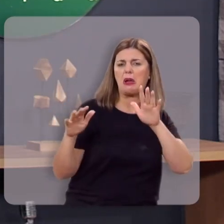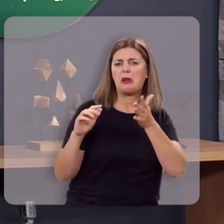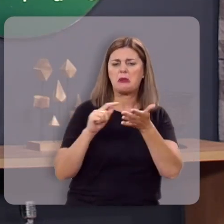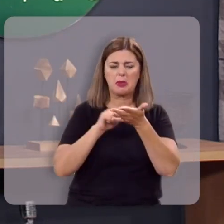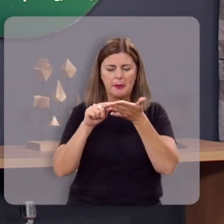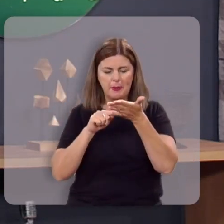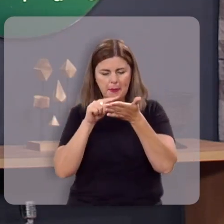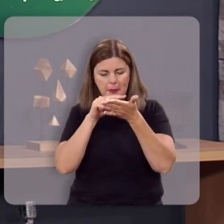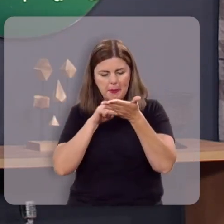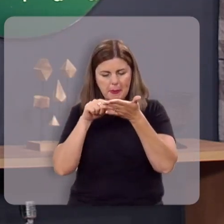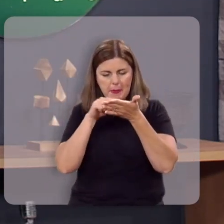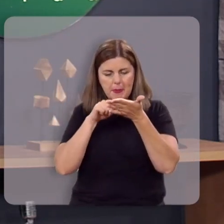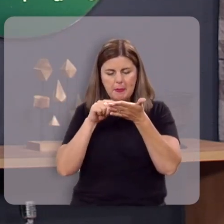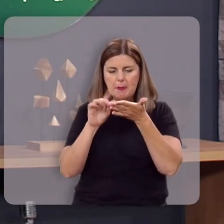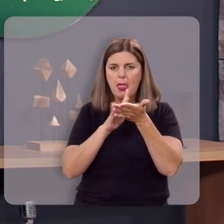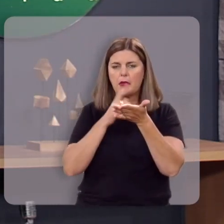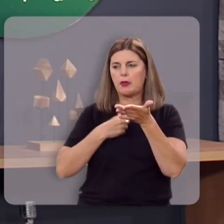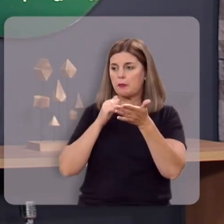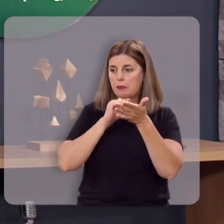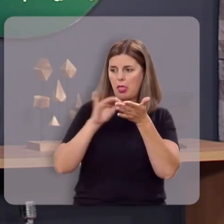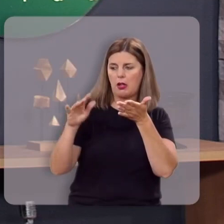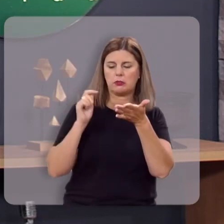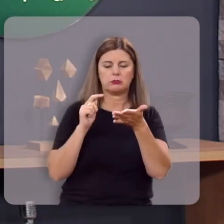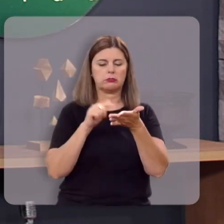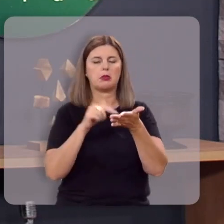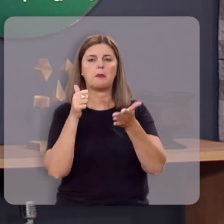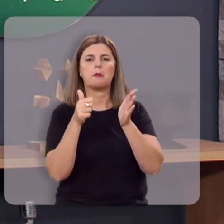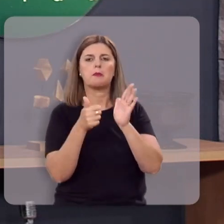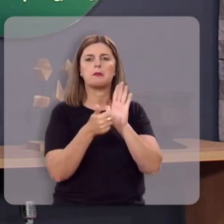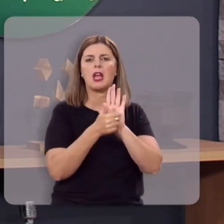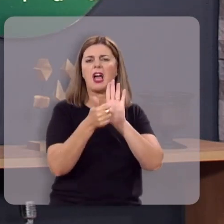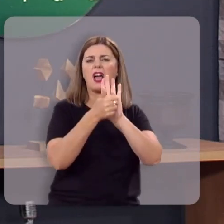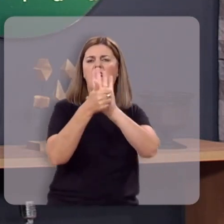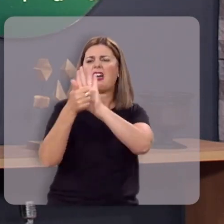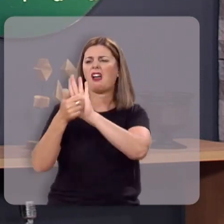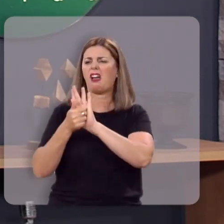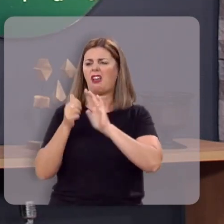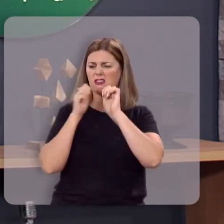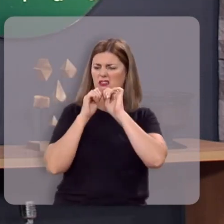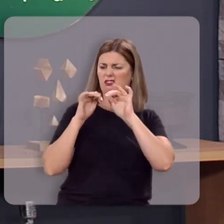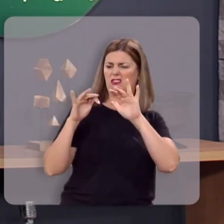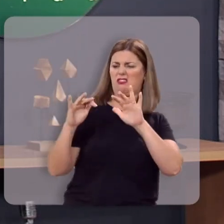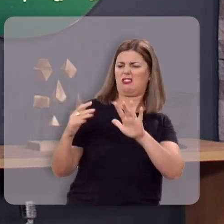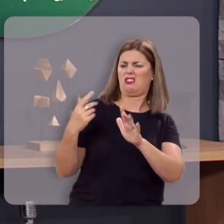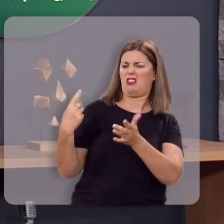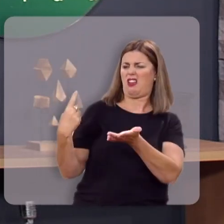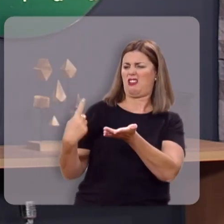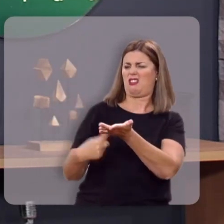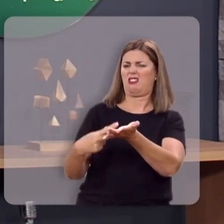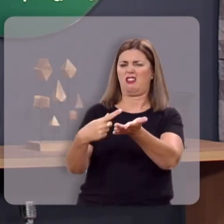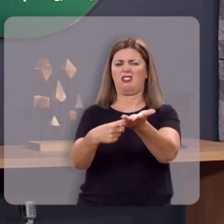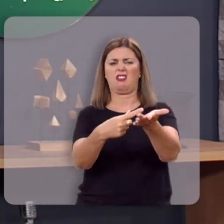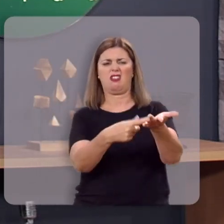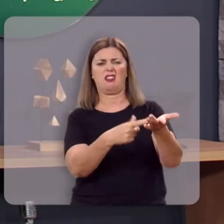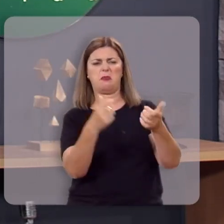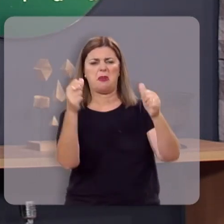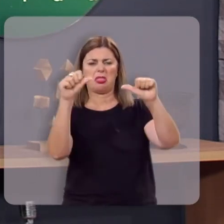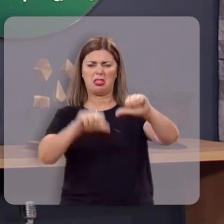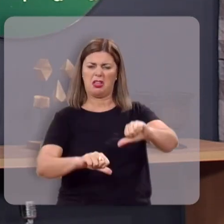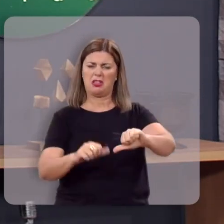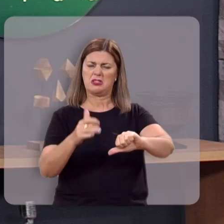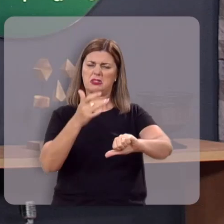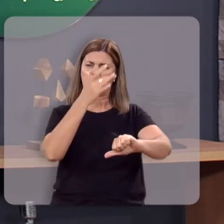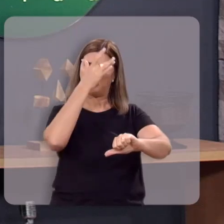jogando um contra o outro, tendo prazer em distribuir notícias que